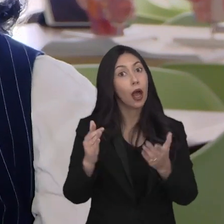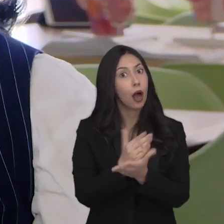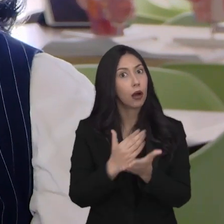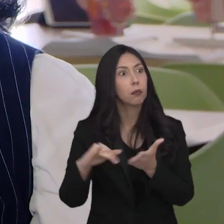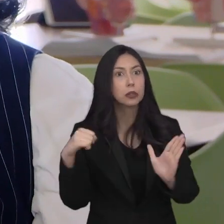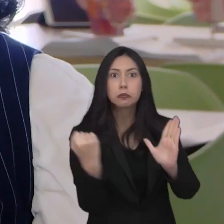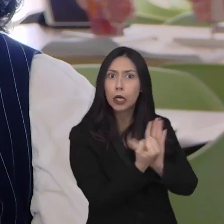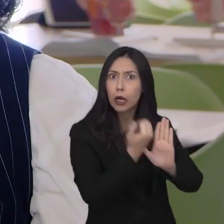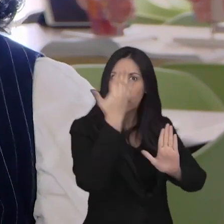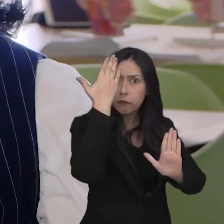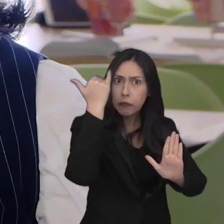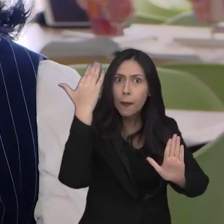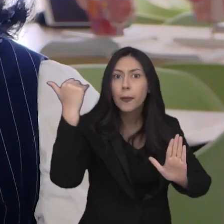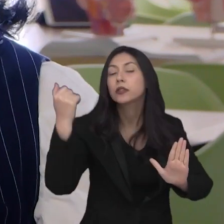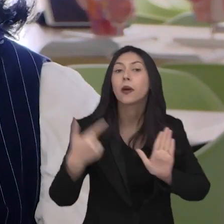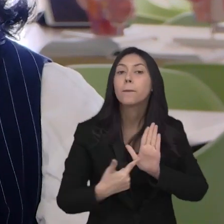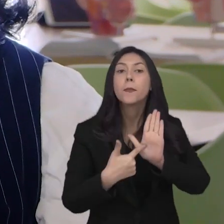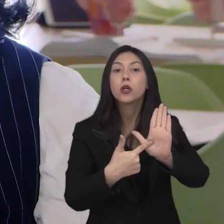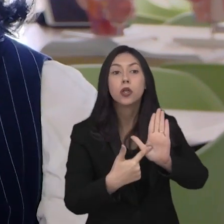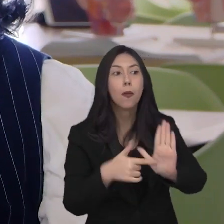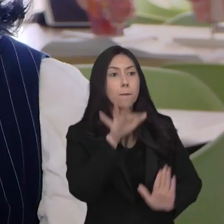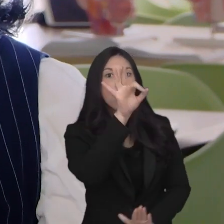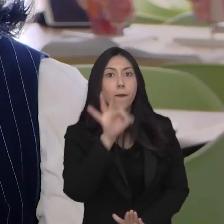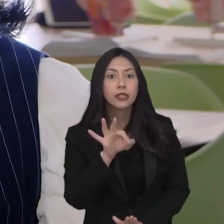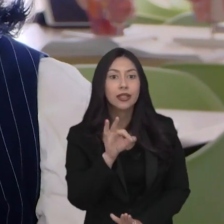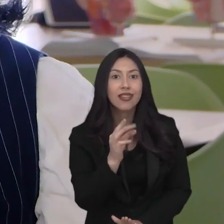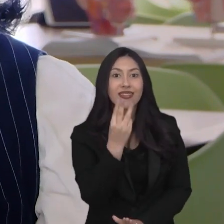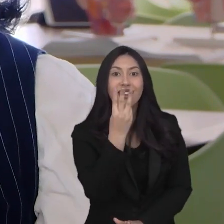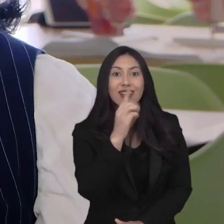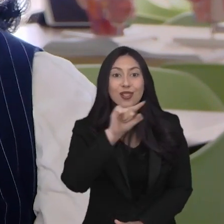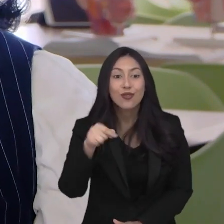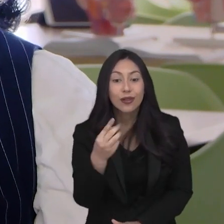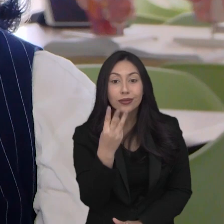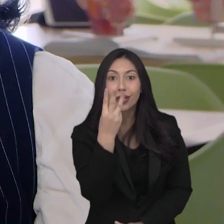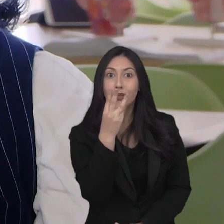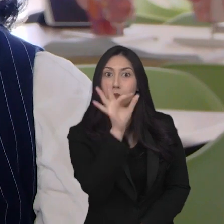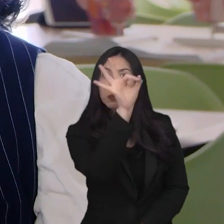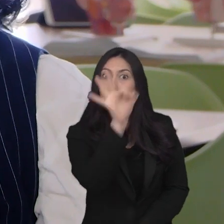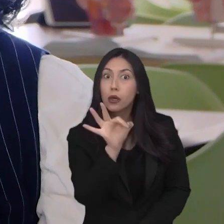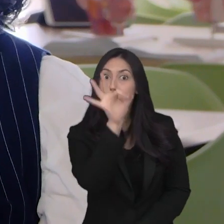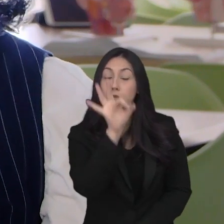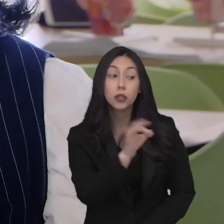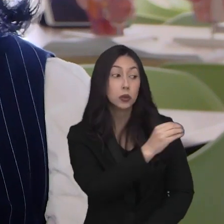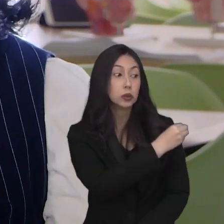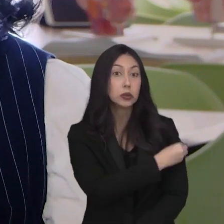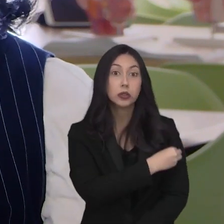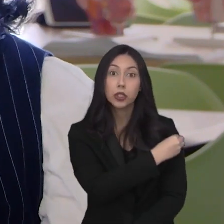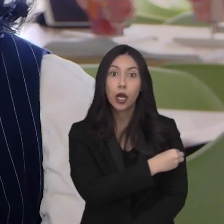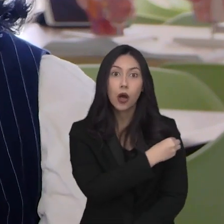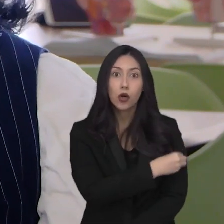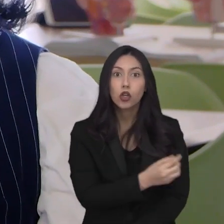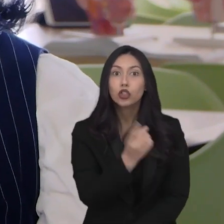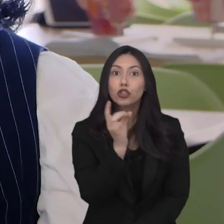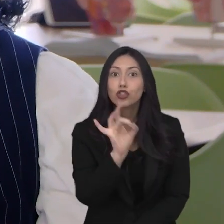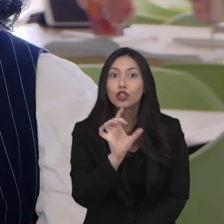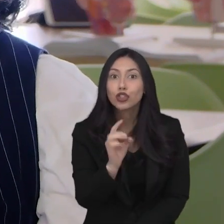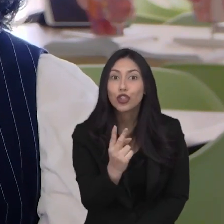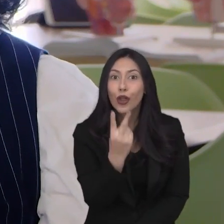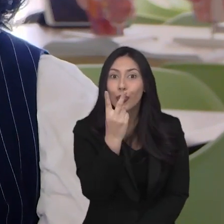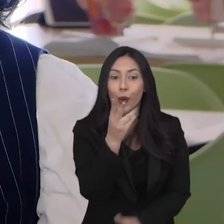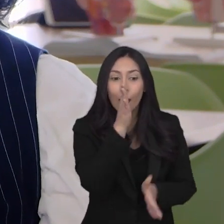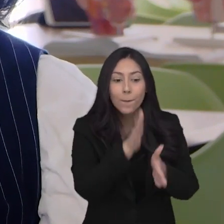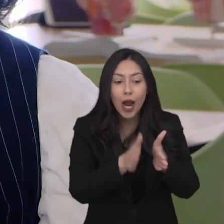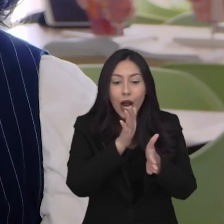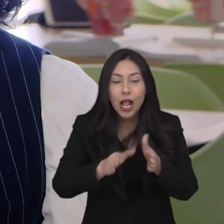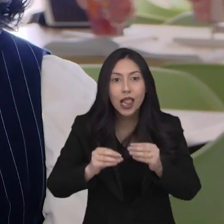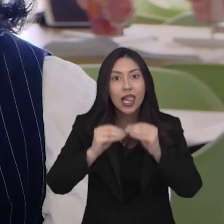teve marcas muito famosas que apresentaram uma porcentagem de 3,3% de álcool no consumo de apenas 2 fatias de